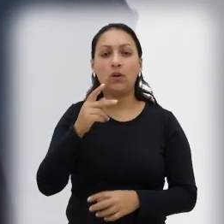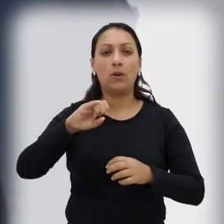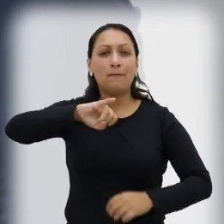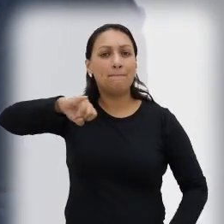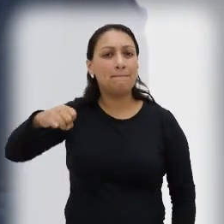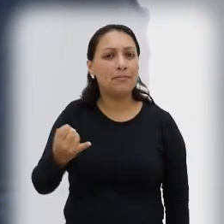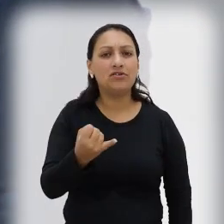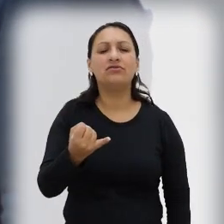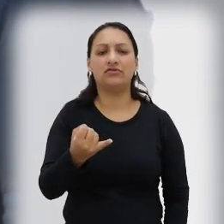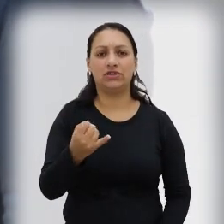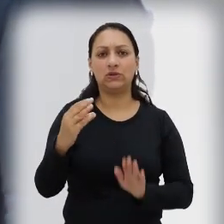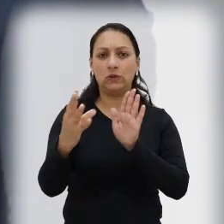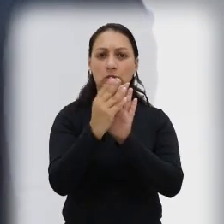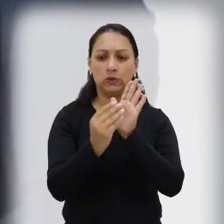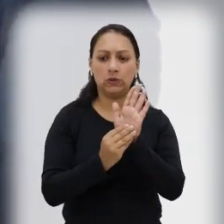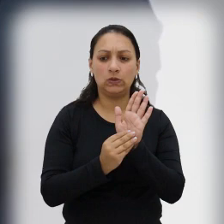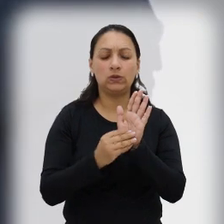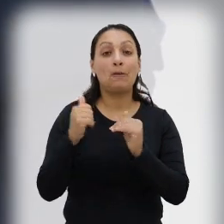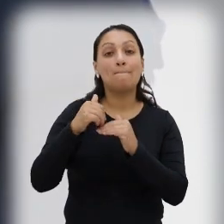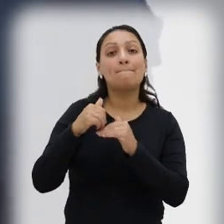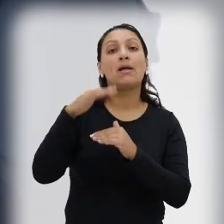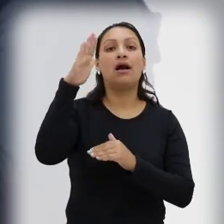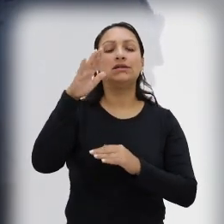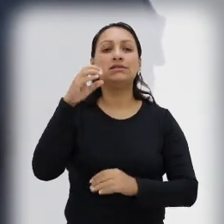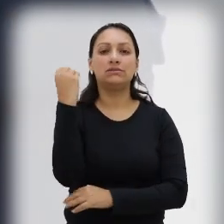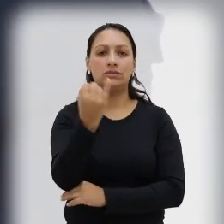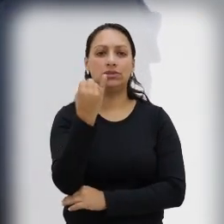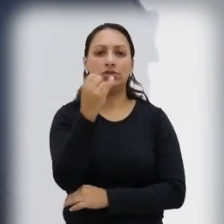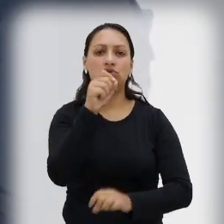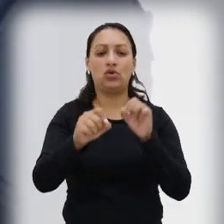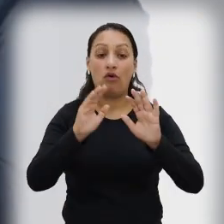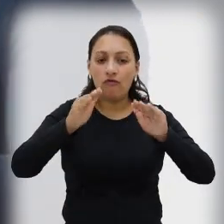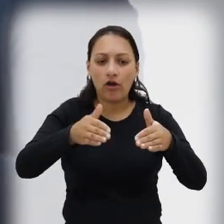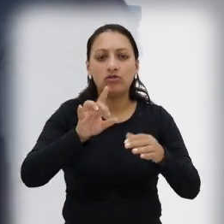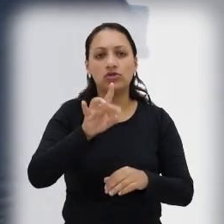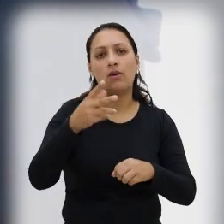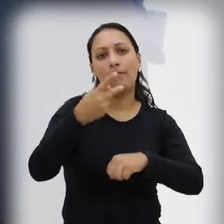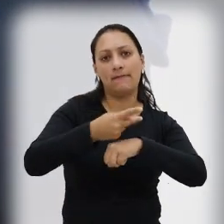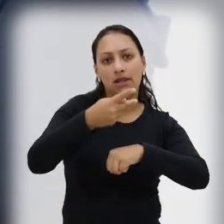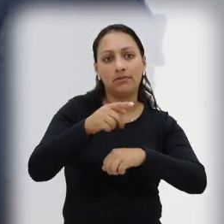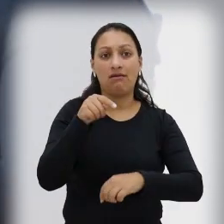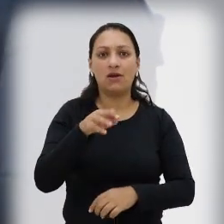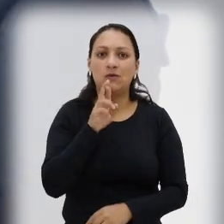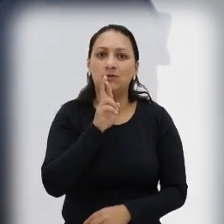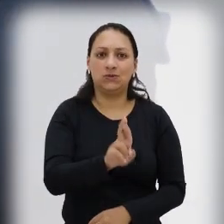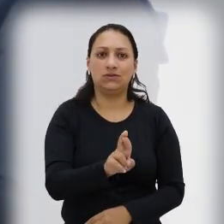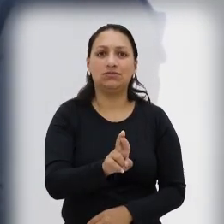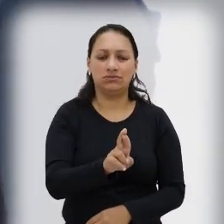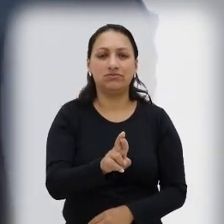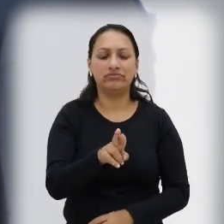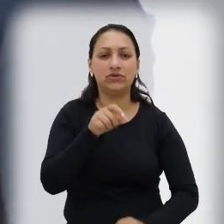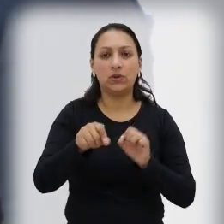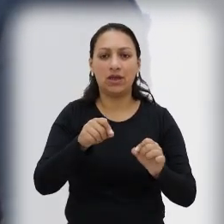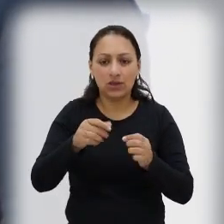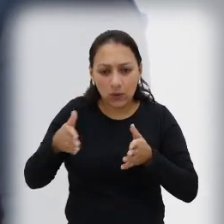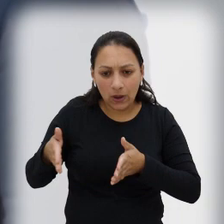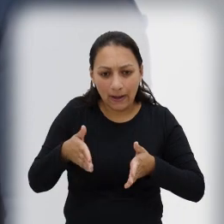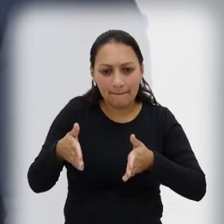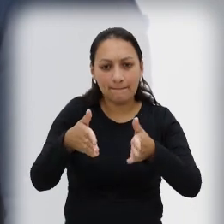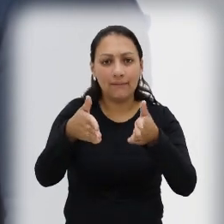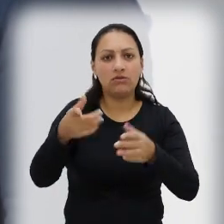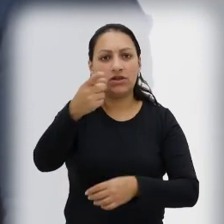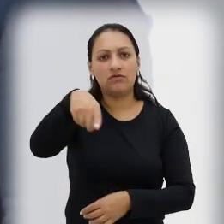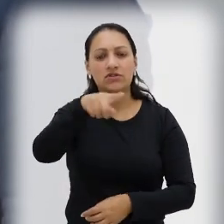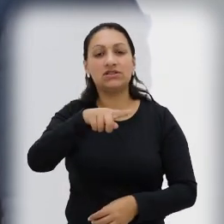né, o conteúdo muito mais importante do que o foco no prêmio. O prêmio vai ser resultado de uma jornada que vocês